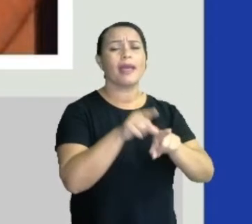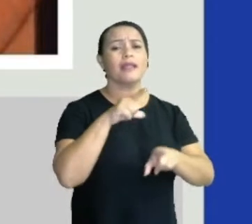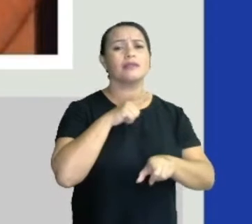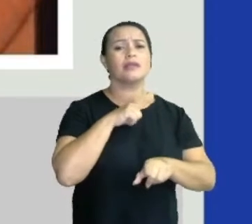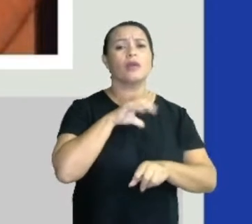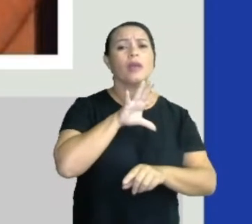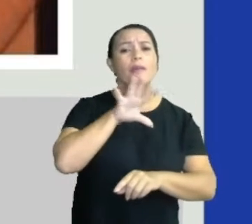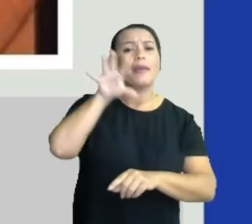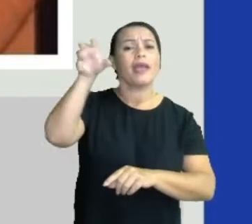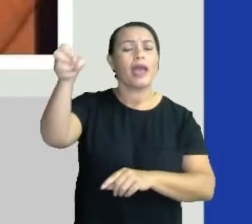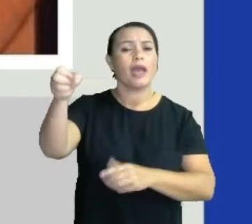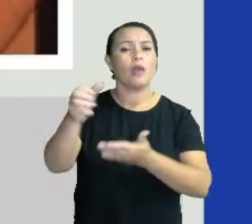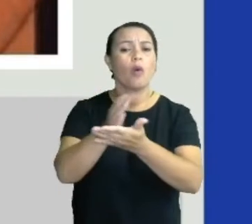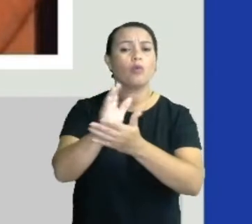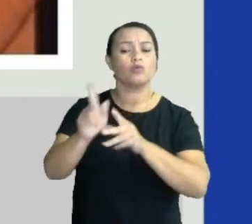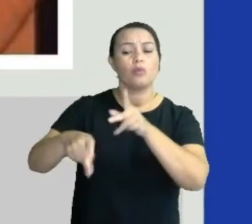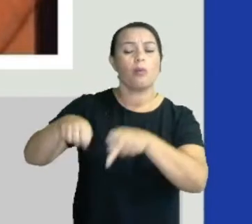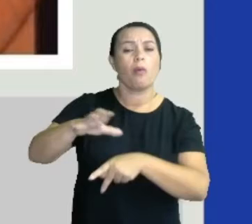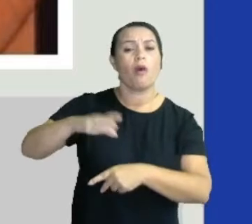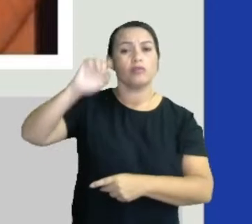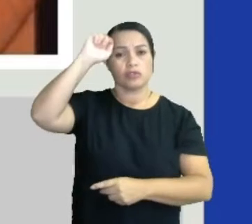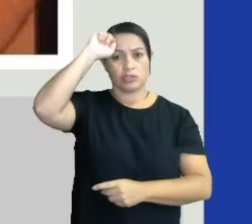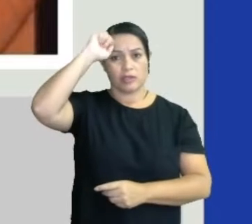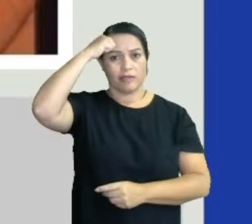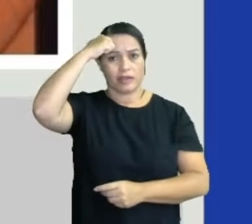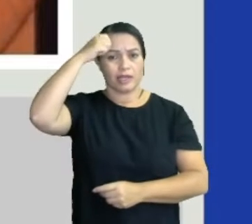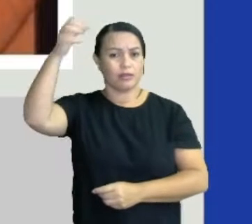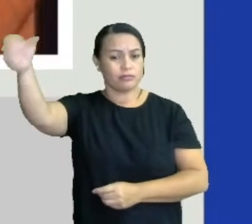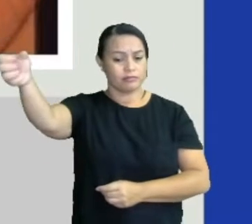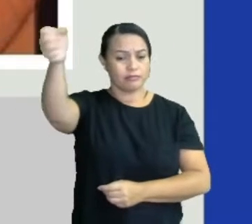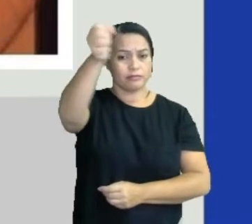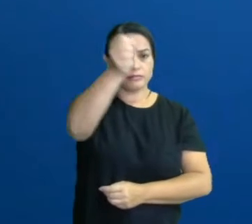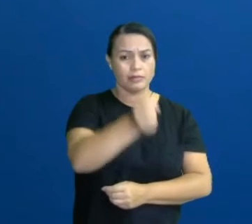povos africanos. Então, é por isso que,